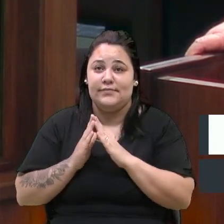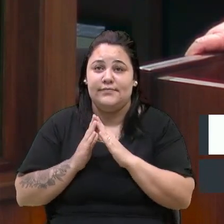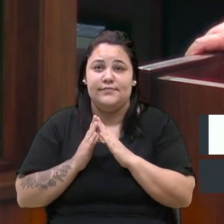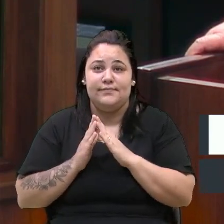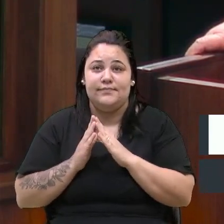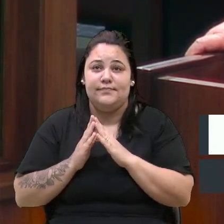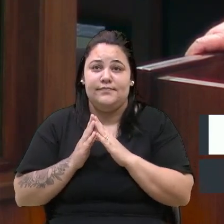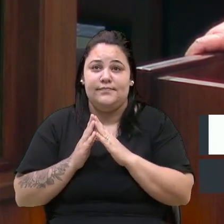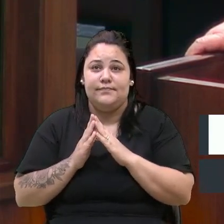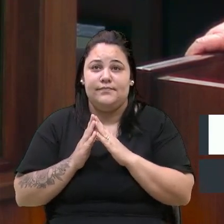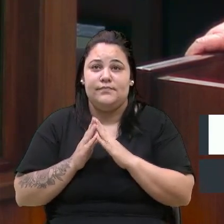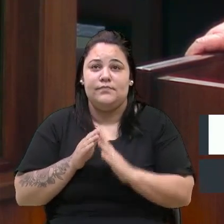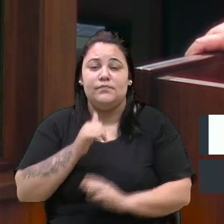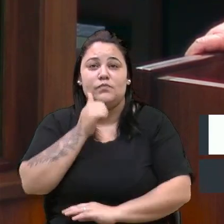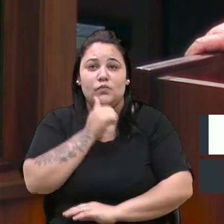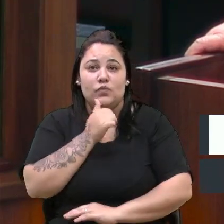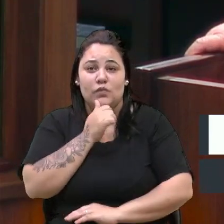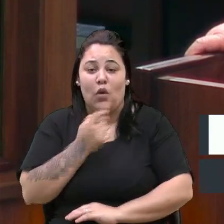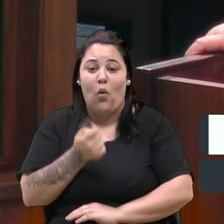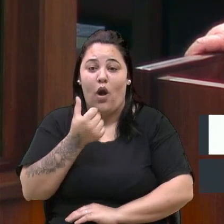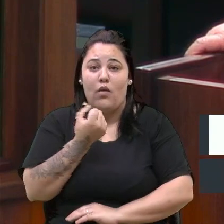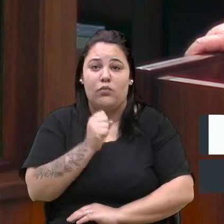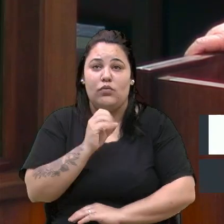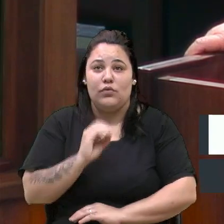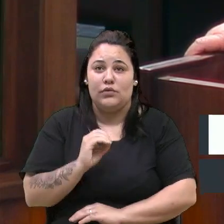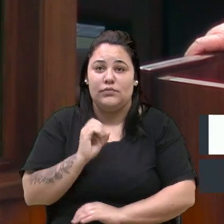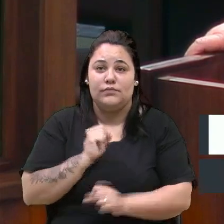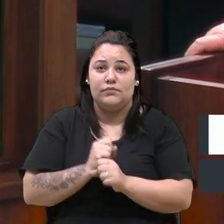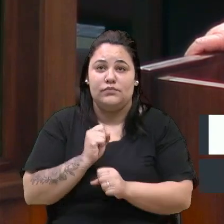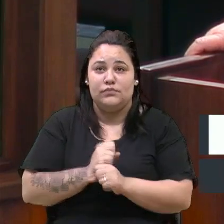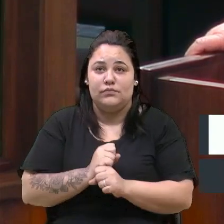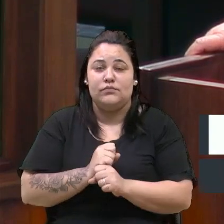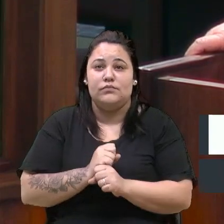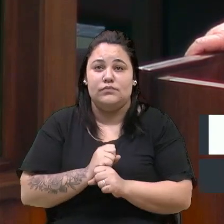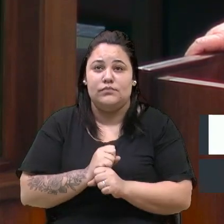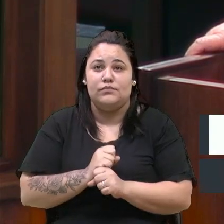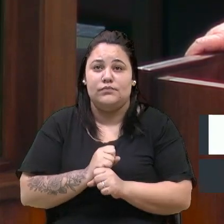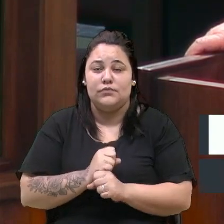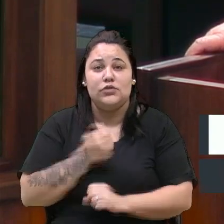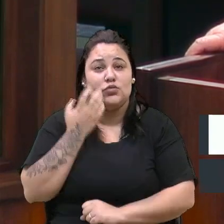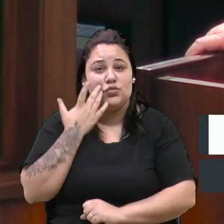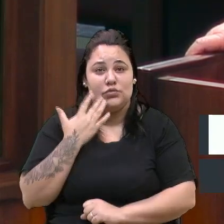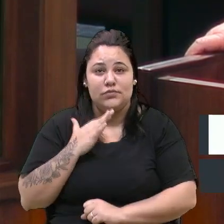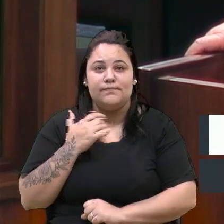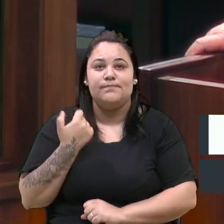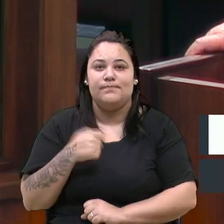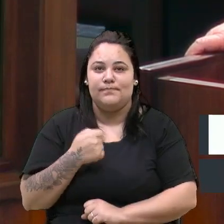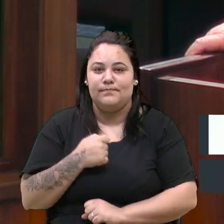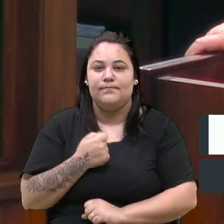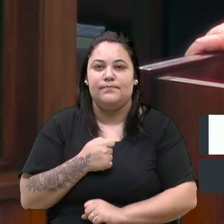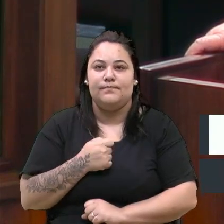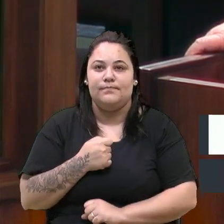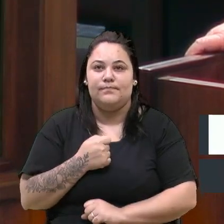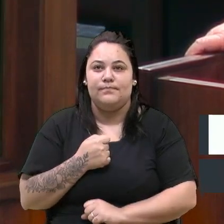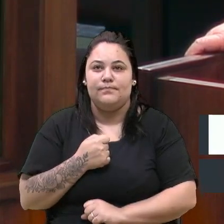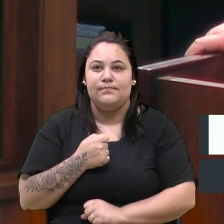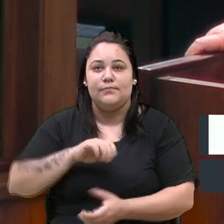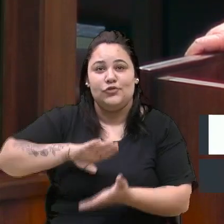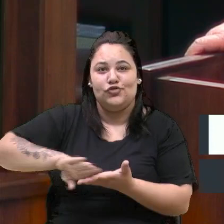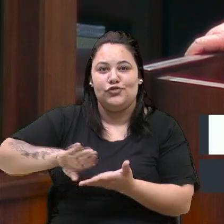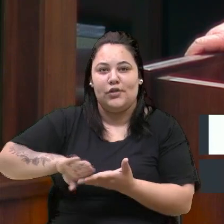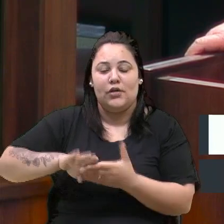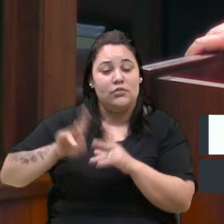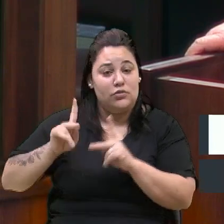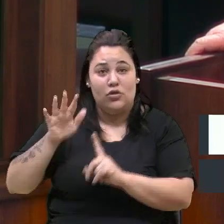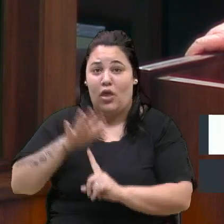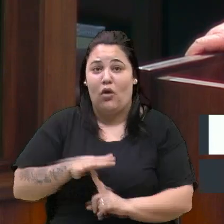Uma senhora com quase 80 anos. Então, daqui uns dias vão ter que tirar as pessoas de helicóptero se não